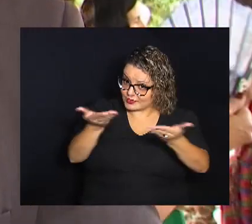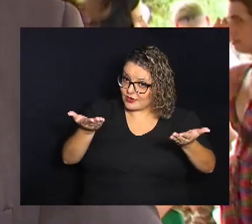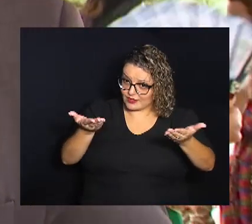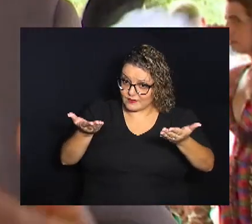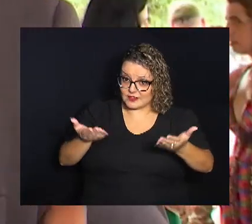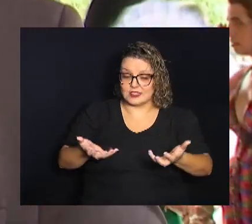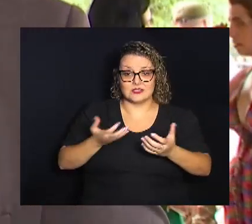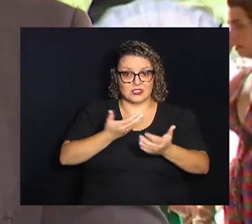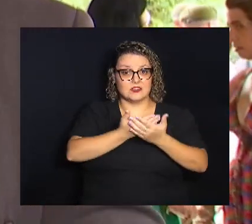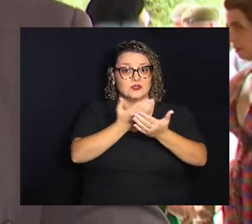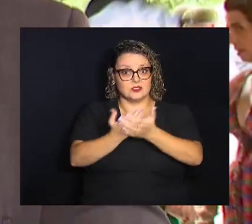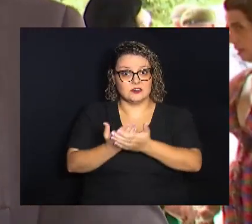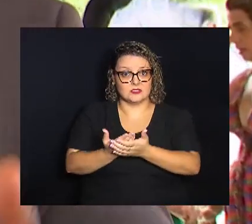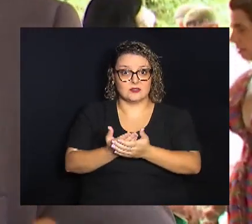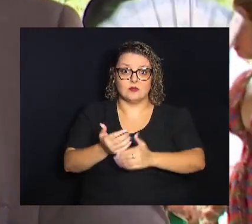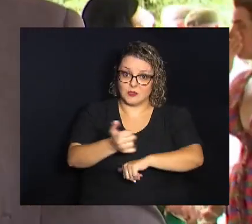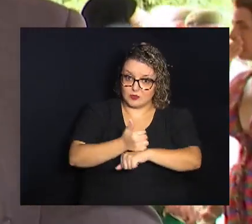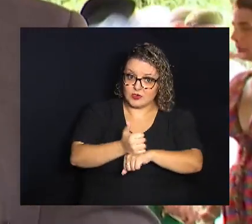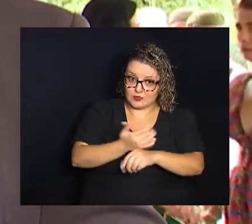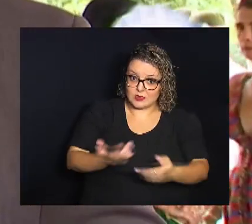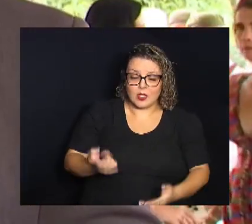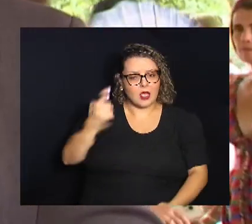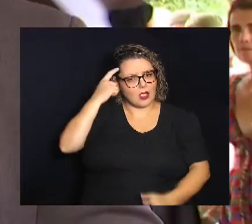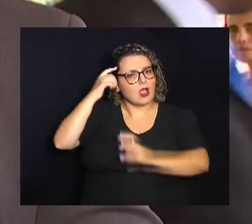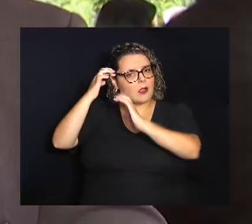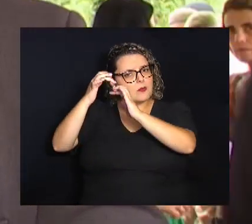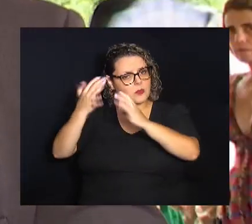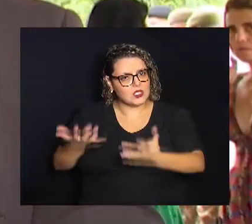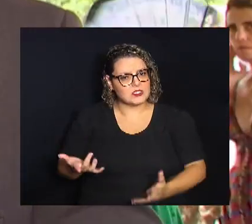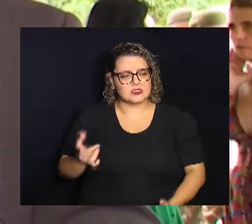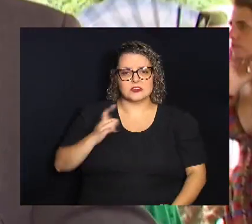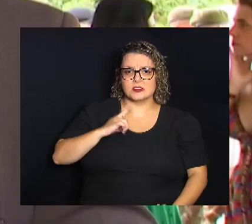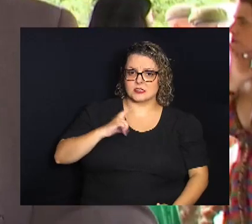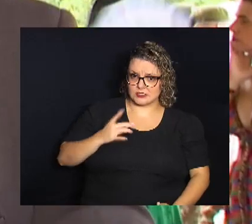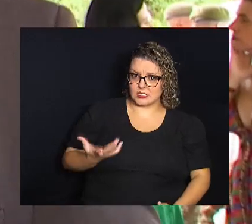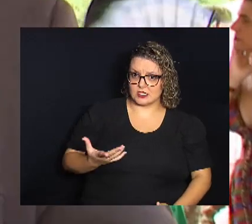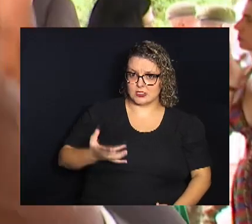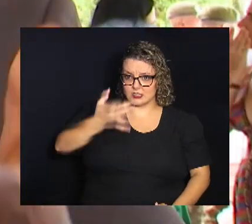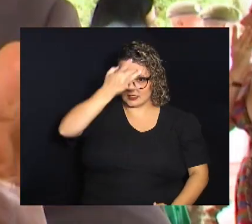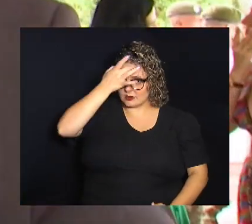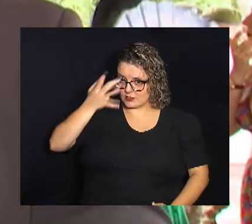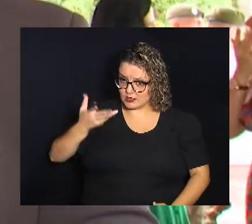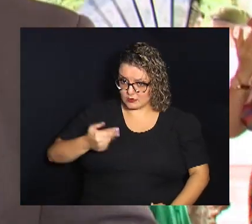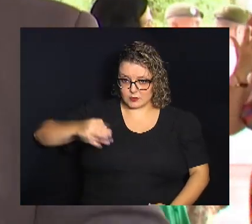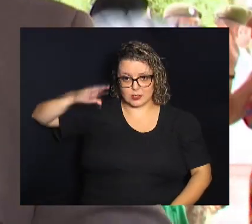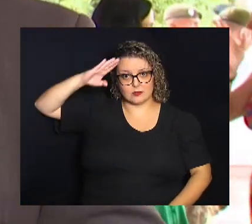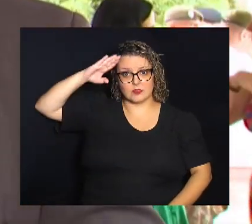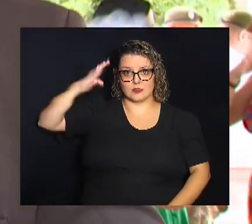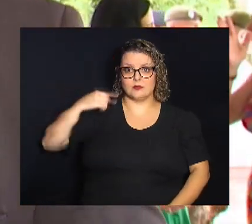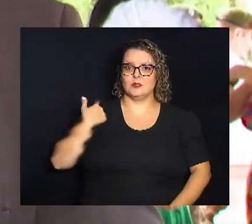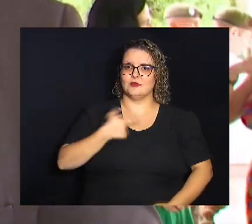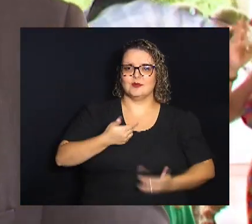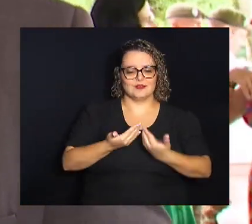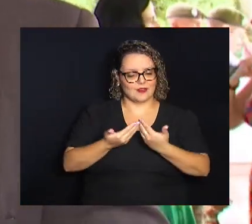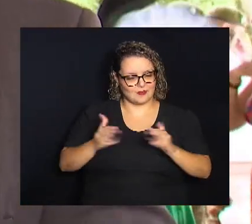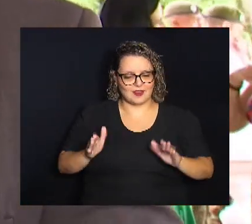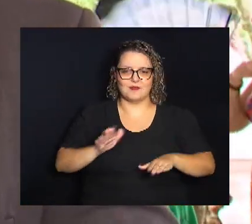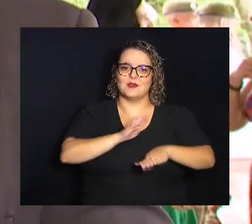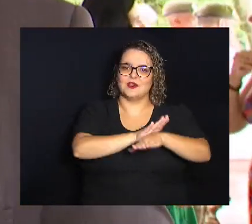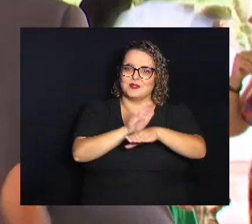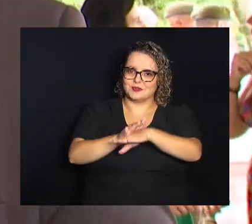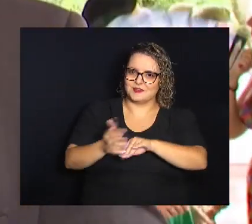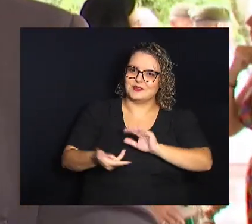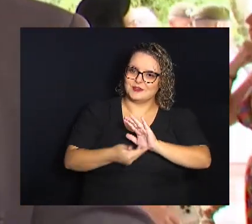querem estudar, querem seguir uma carreira, que pensem em ter essa vocação militar. A gente está à disposição para até ajudar nesse